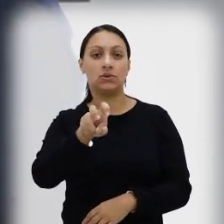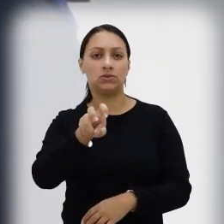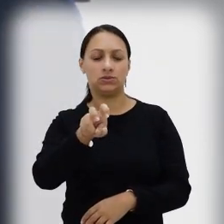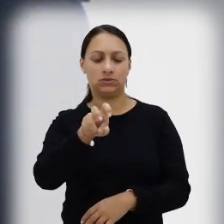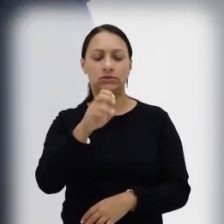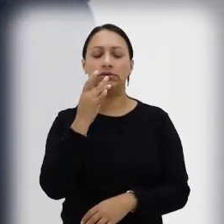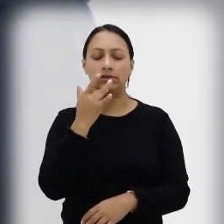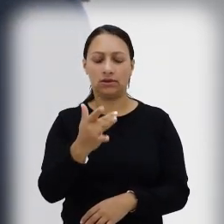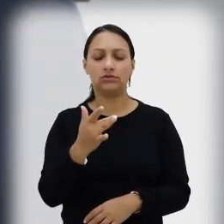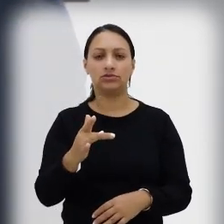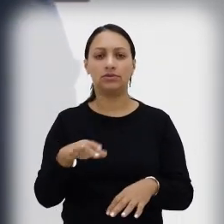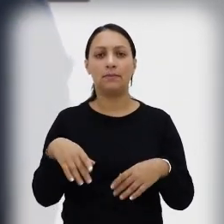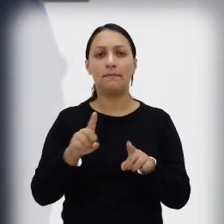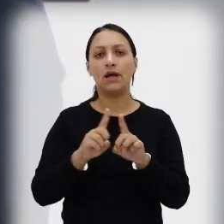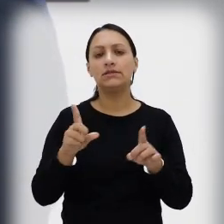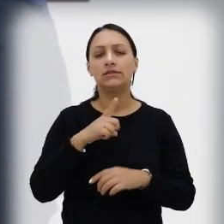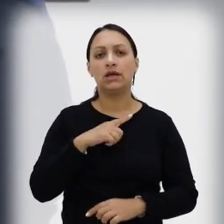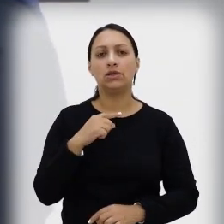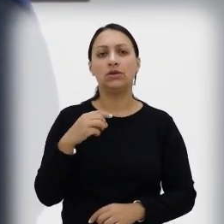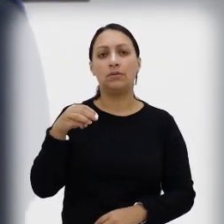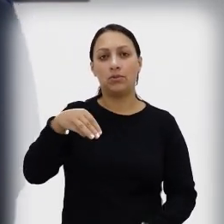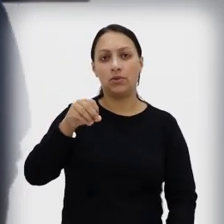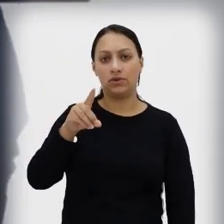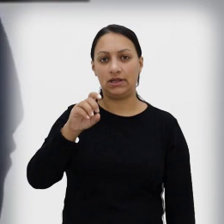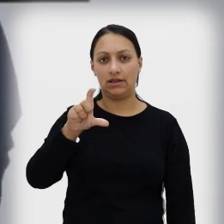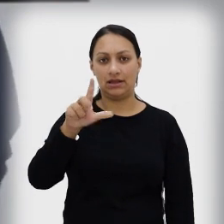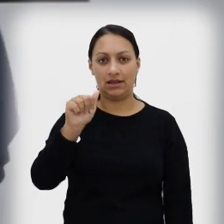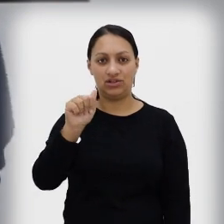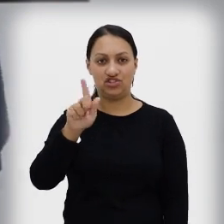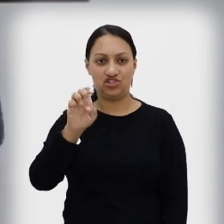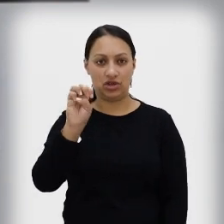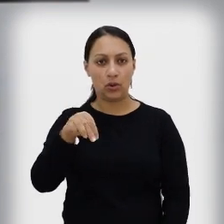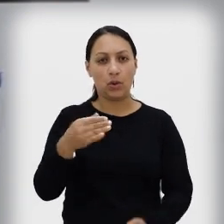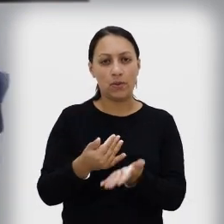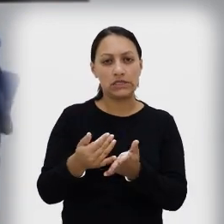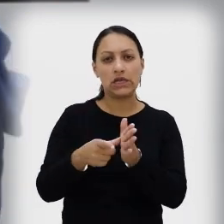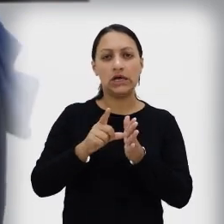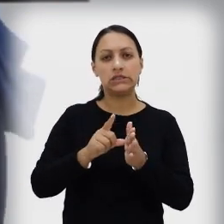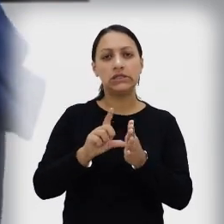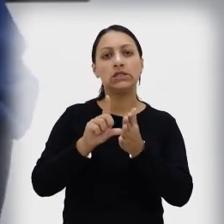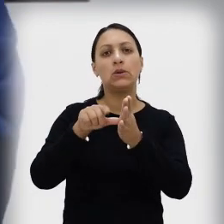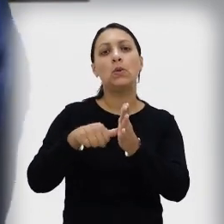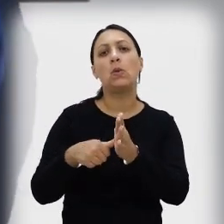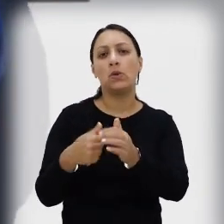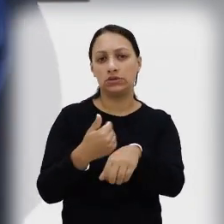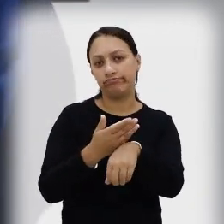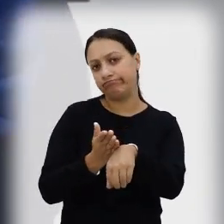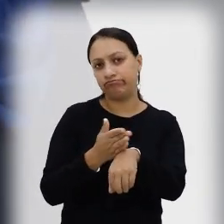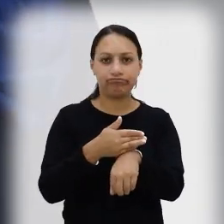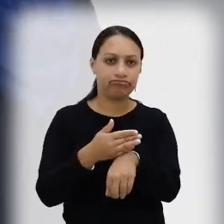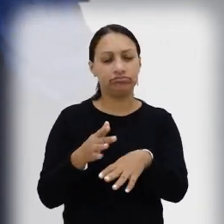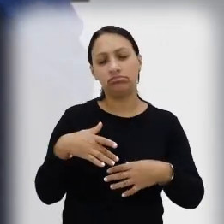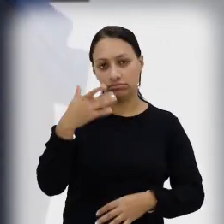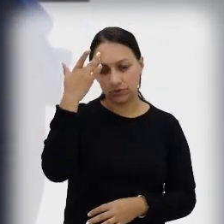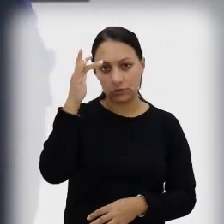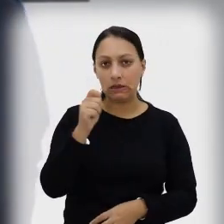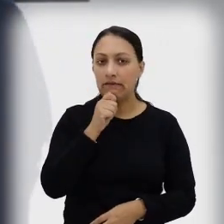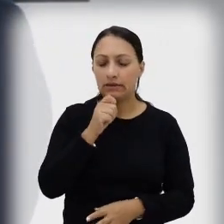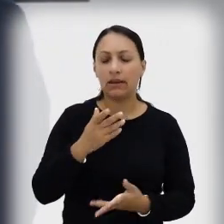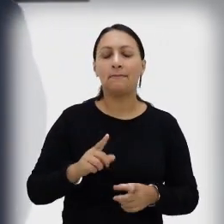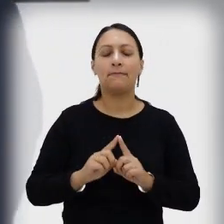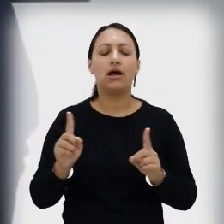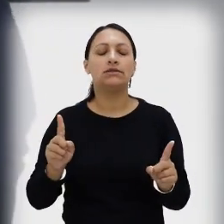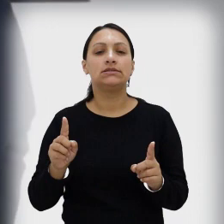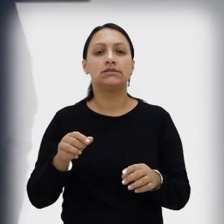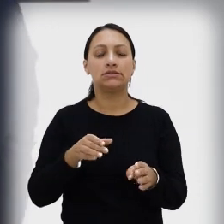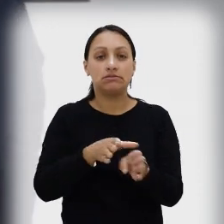que é 4 horas, que é modelagem, que talvez ou comece antes ou termine um pouquinho depois, não lembro de cabeça aqui agora. Tá? E as mentorias são